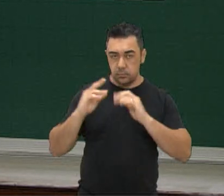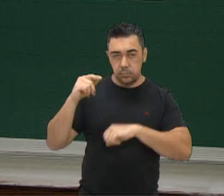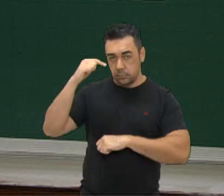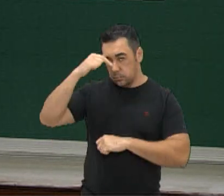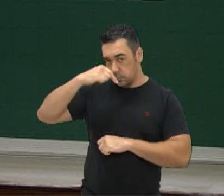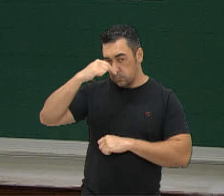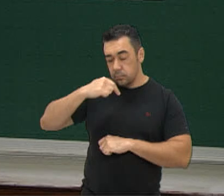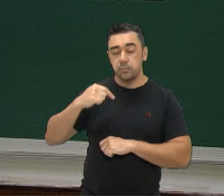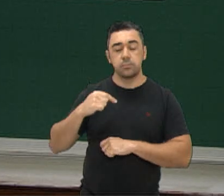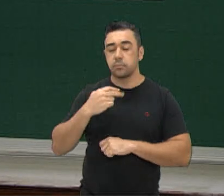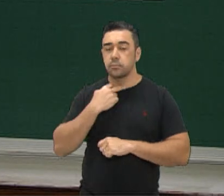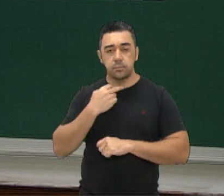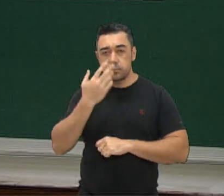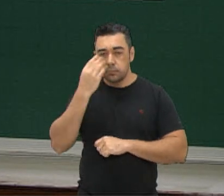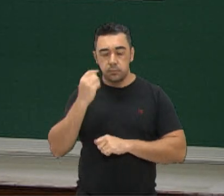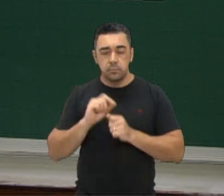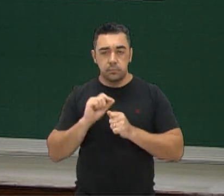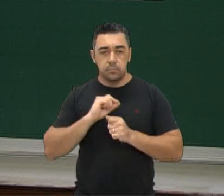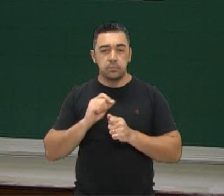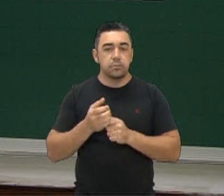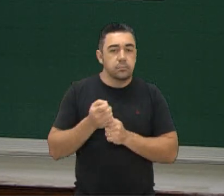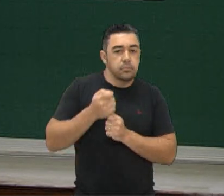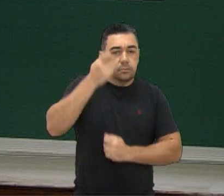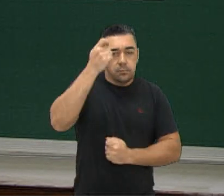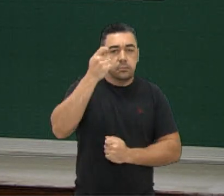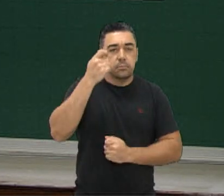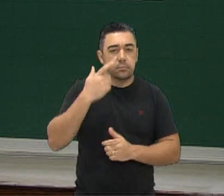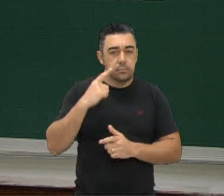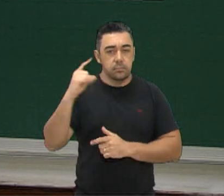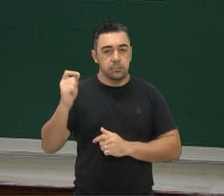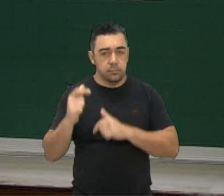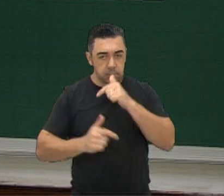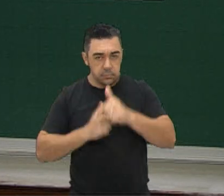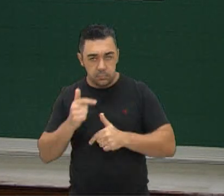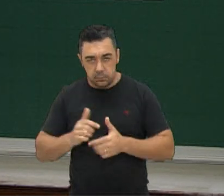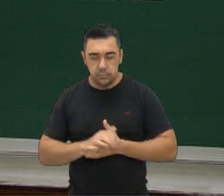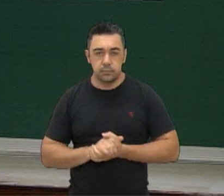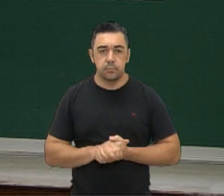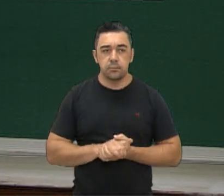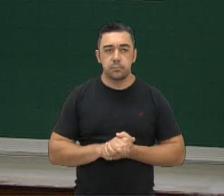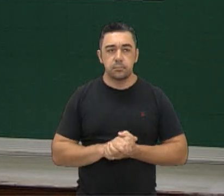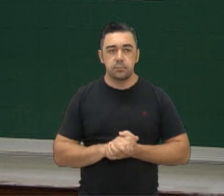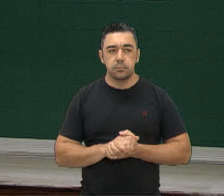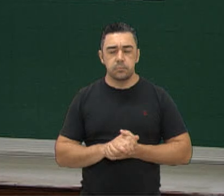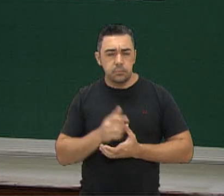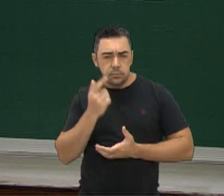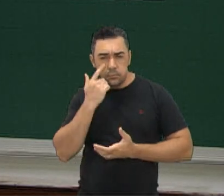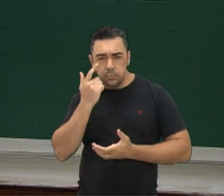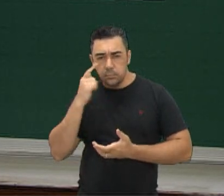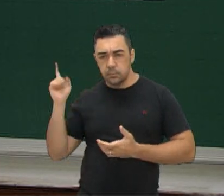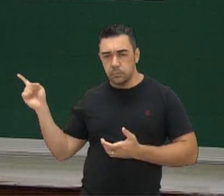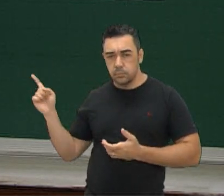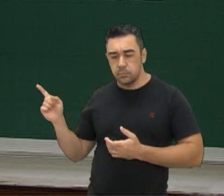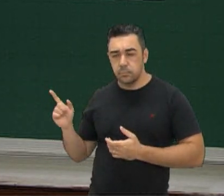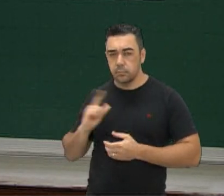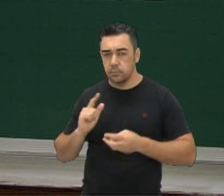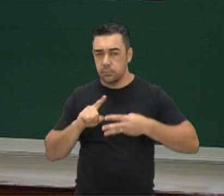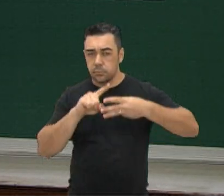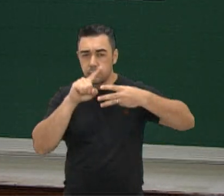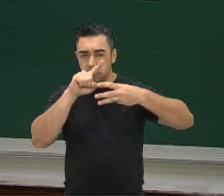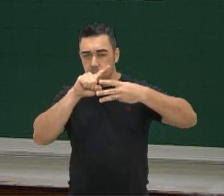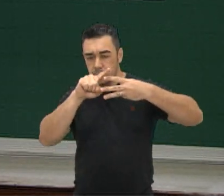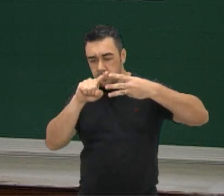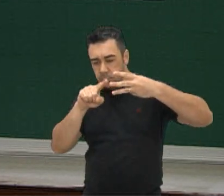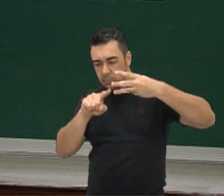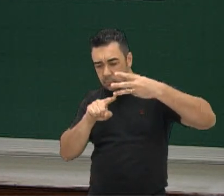podem esquecer dos seus guarda-chuvas quando eles forem sair de casa. Olhem só, tem 3 verbos